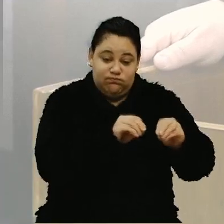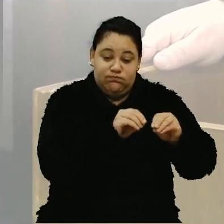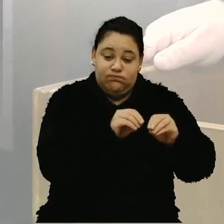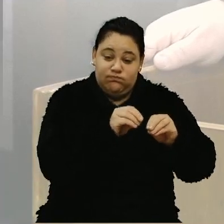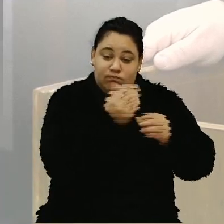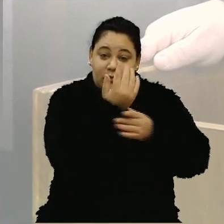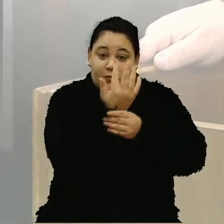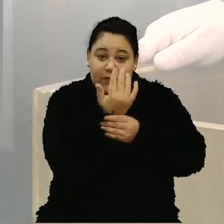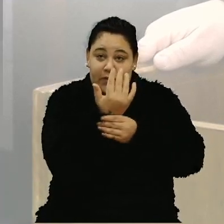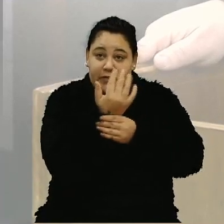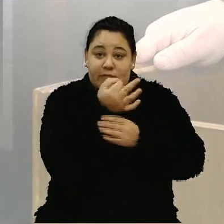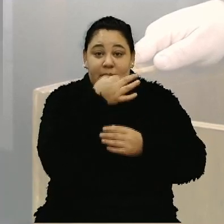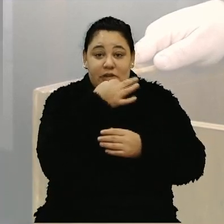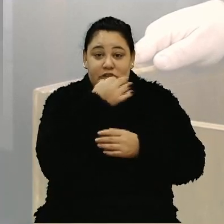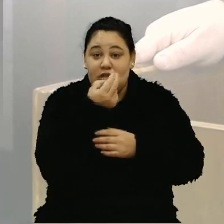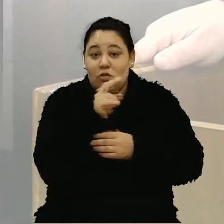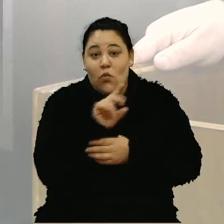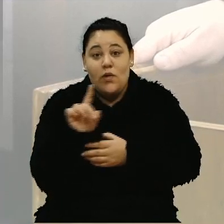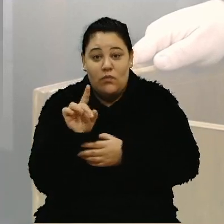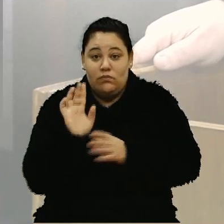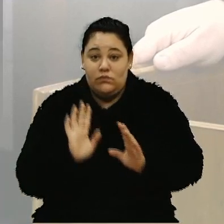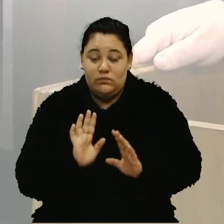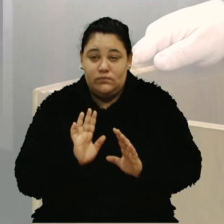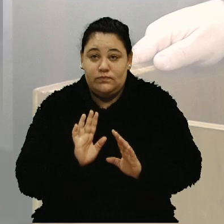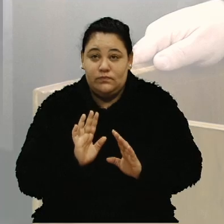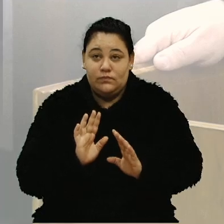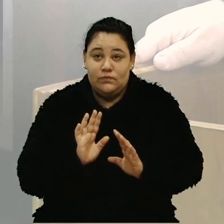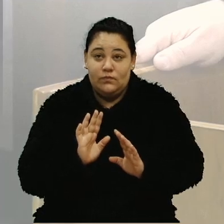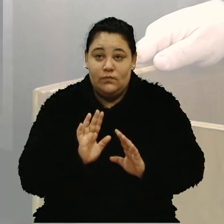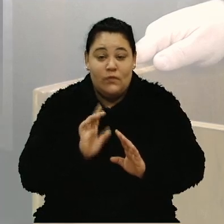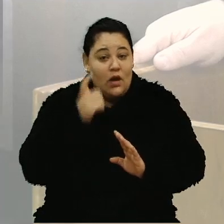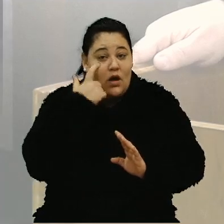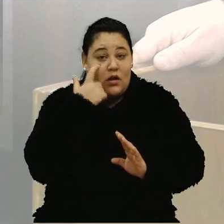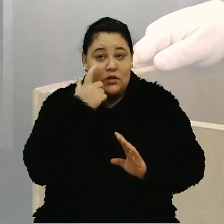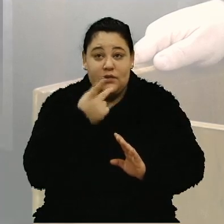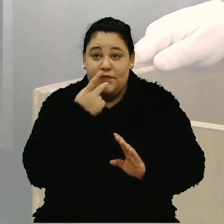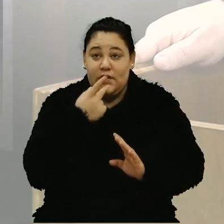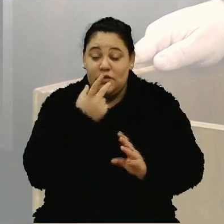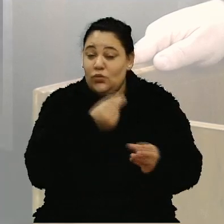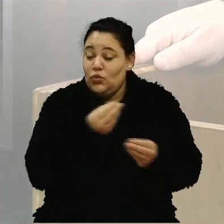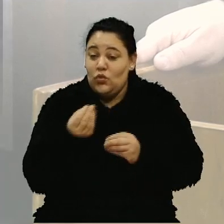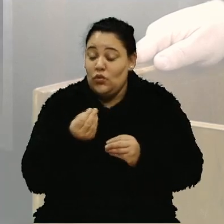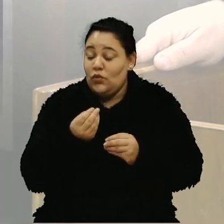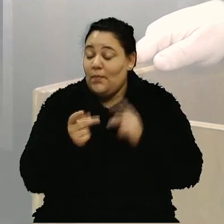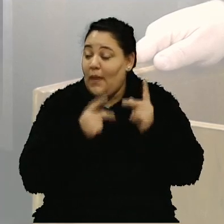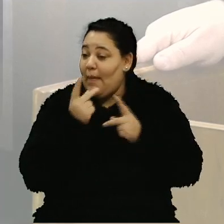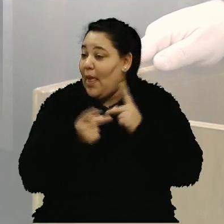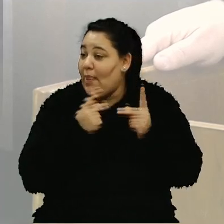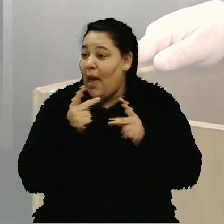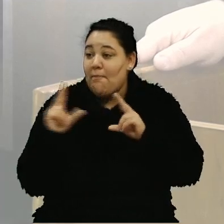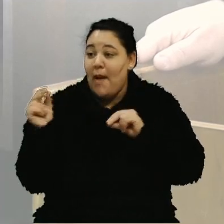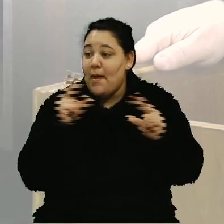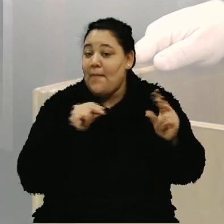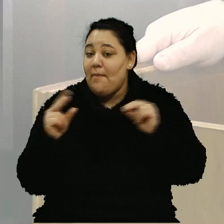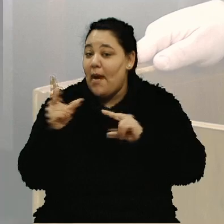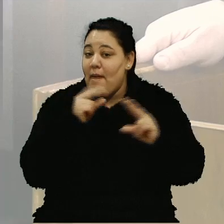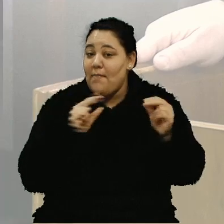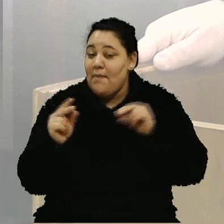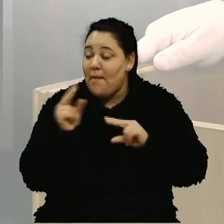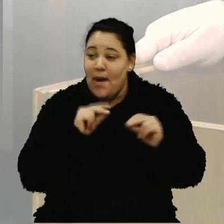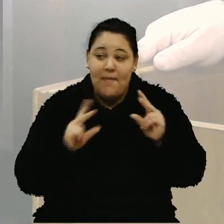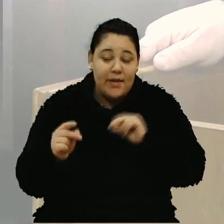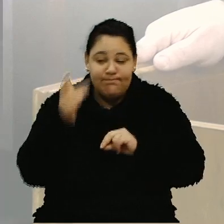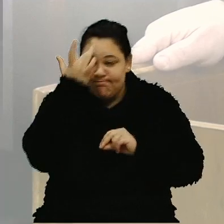para Caxias ou se não vai vir. Olha que estão falando muito da boca para fora, não sabem os cursos, não sabem onde vai